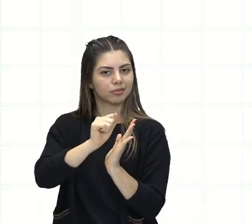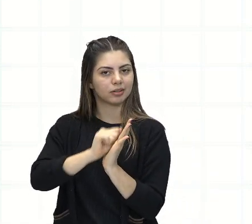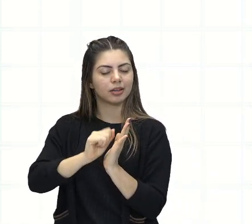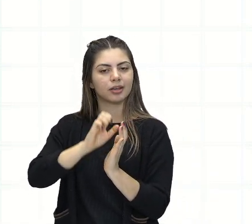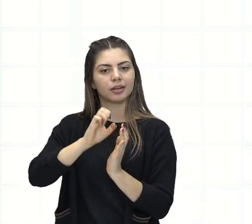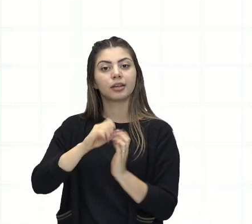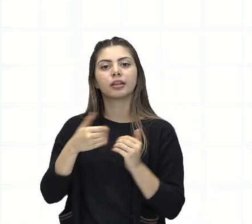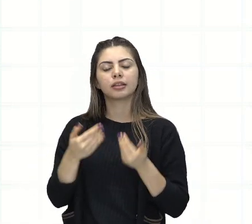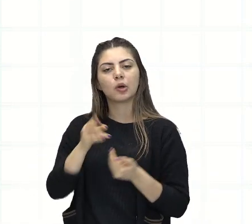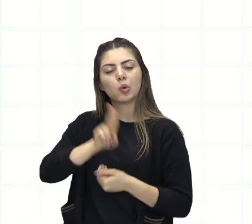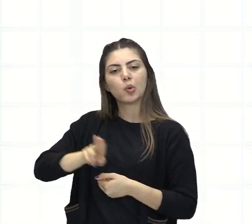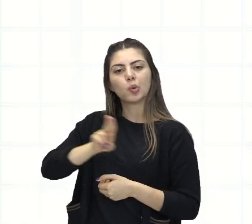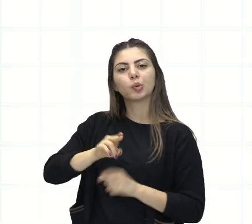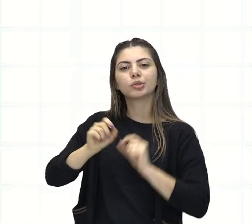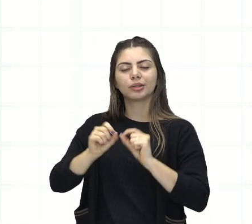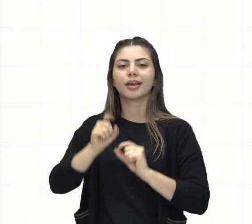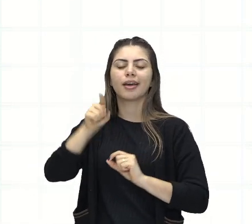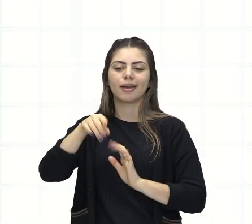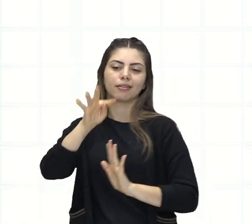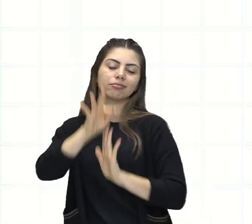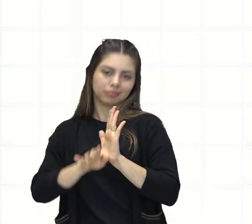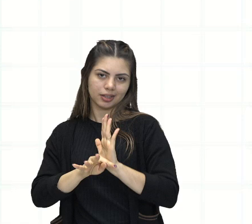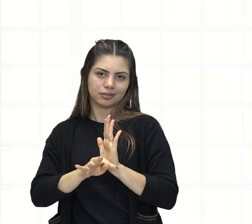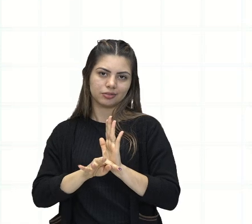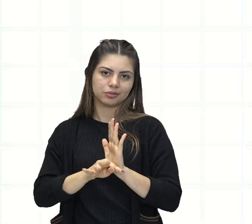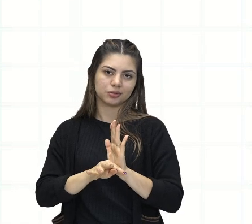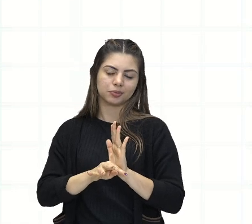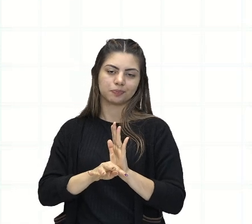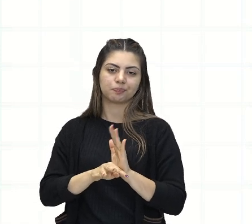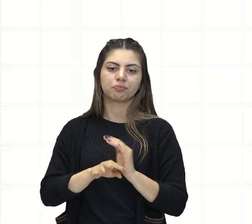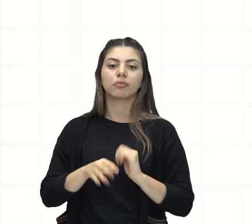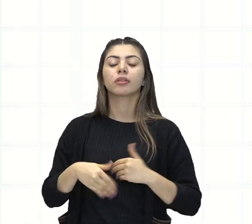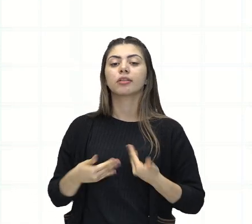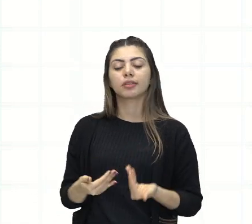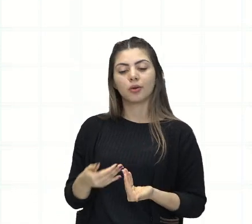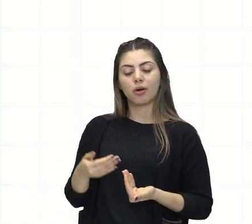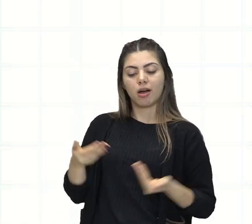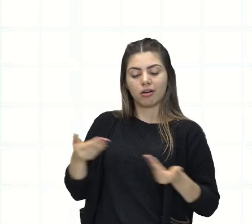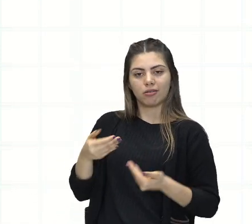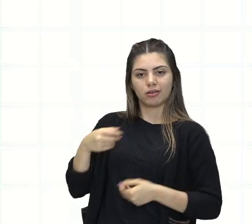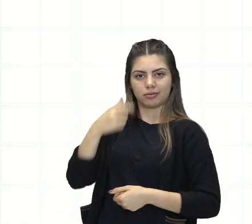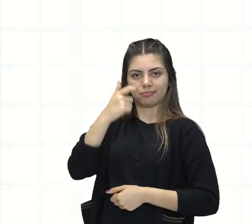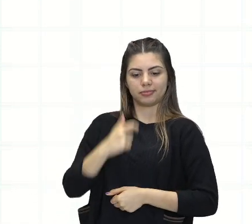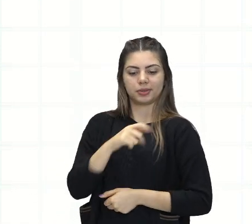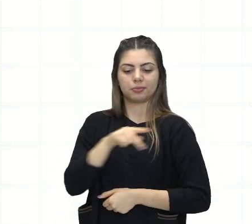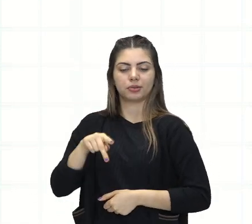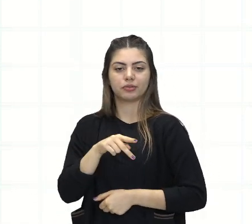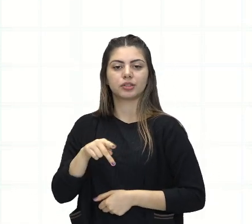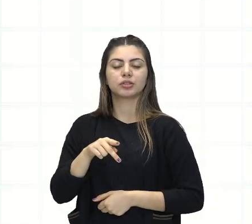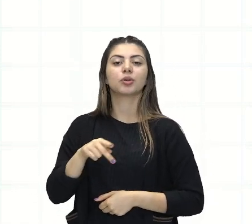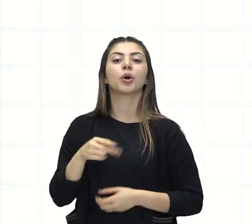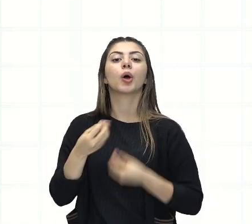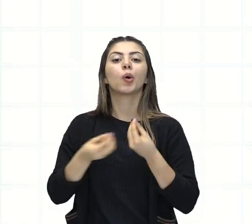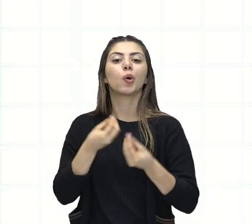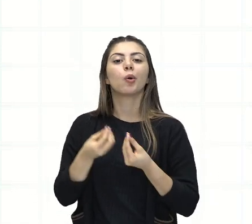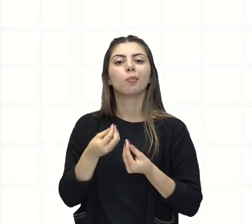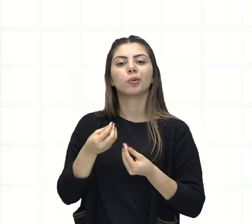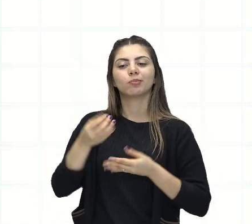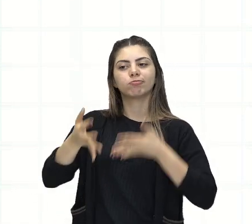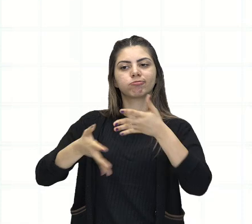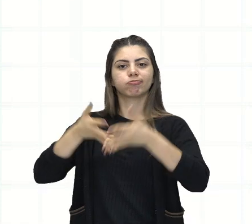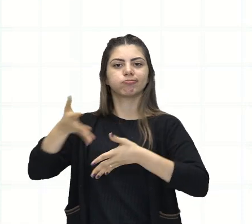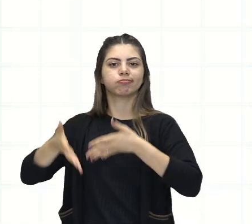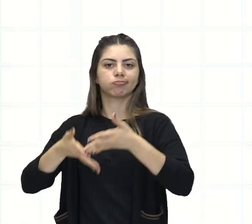você utiliza aí o texto verbal. E a professora, ela está utilizando a fala, né? Eu